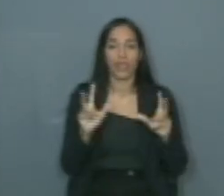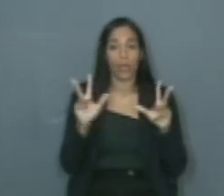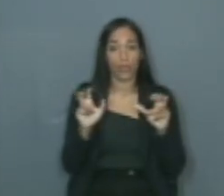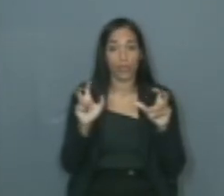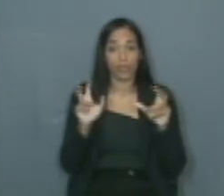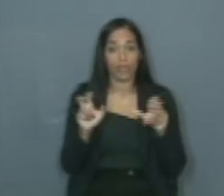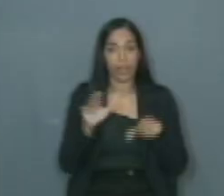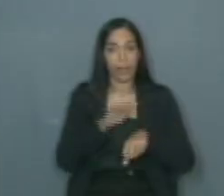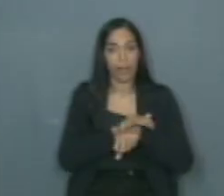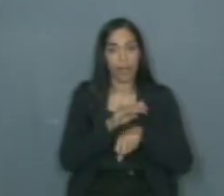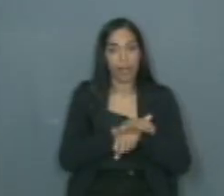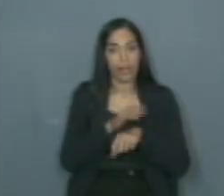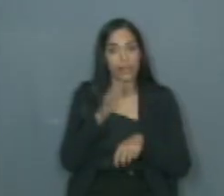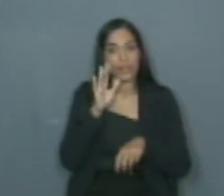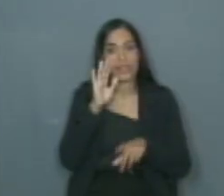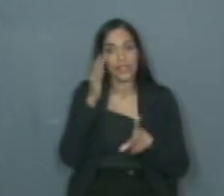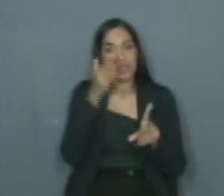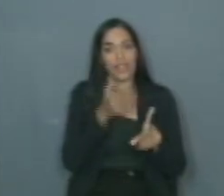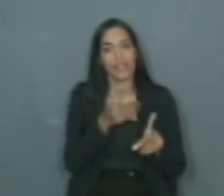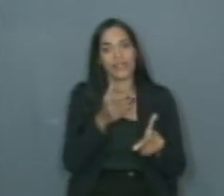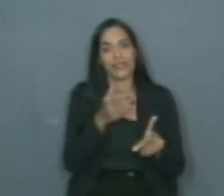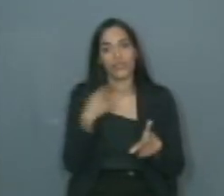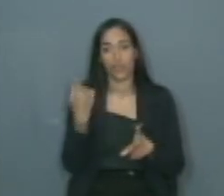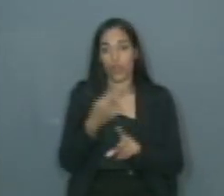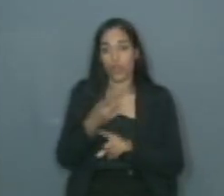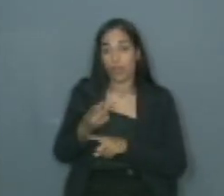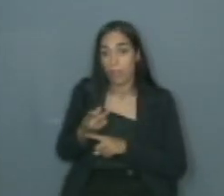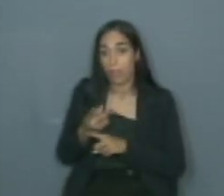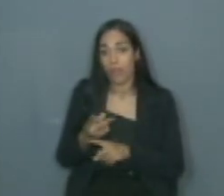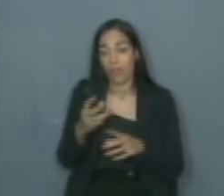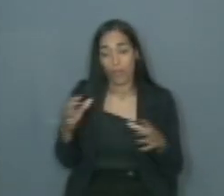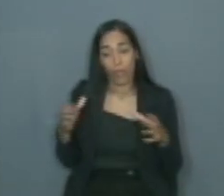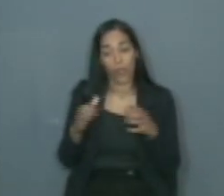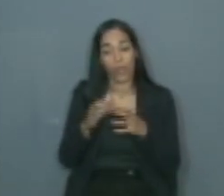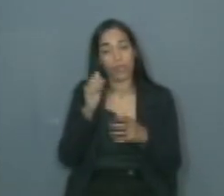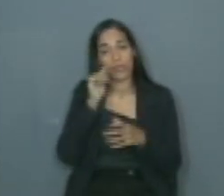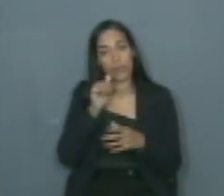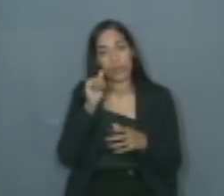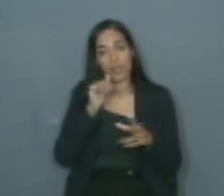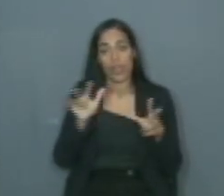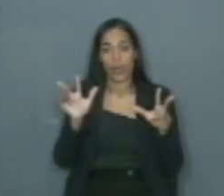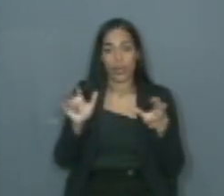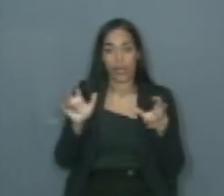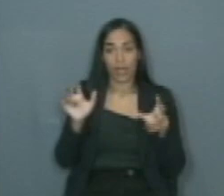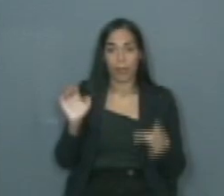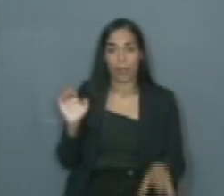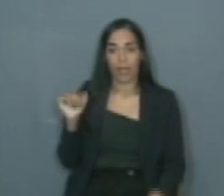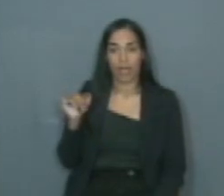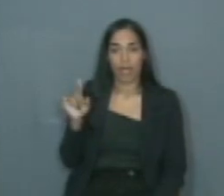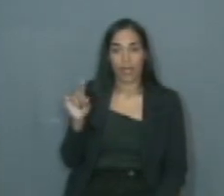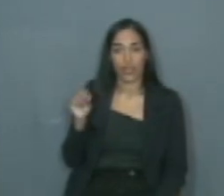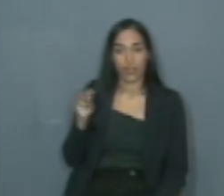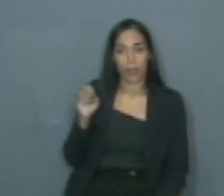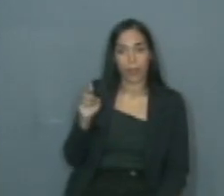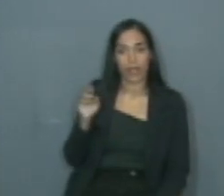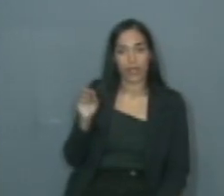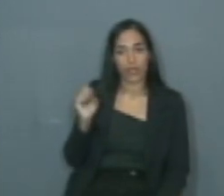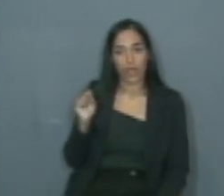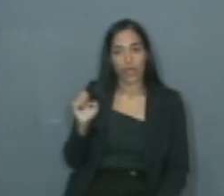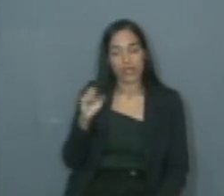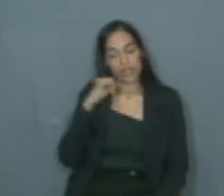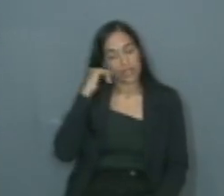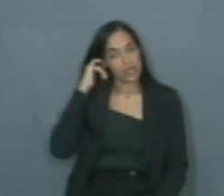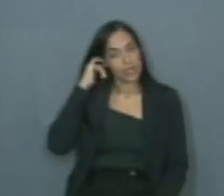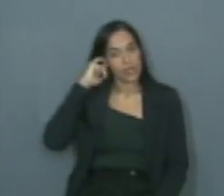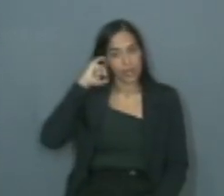chamou a atenção, eu digo sempre, a gente foi procurado por um grupo de mulheres tratando do tema endometriose. Me chamou a atenção pelo número.